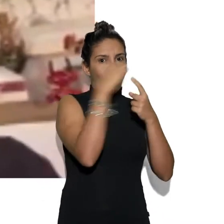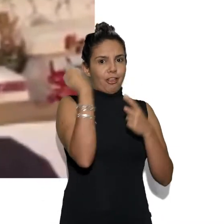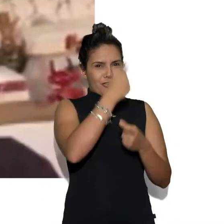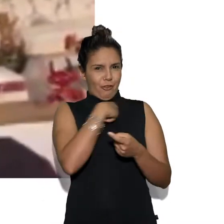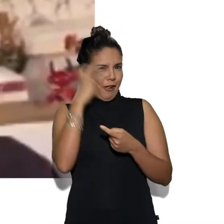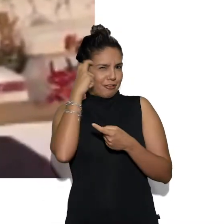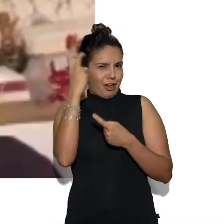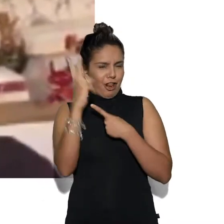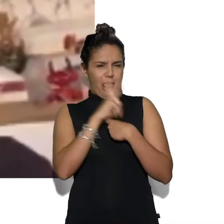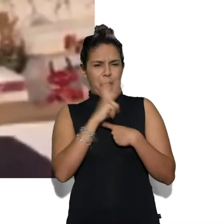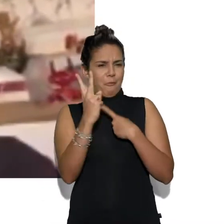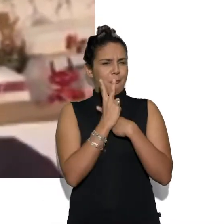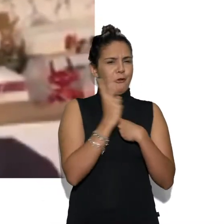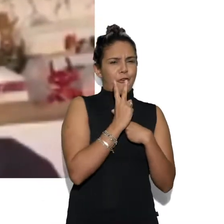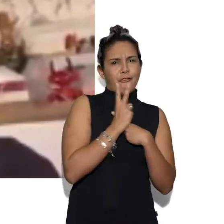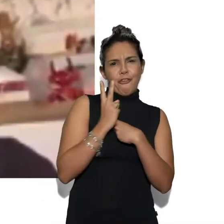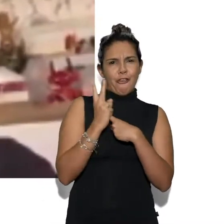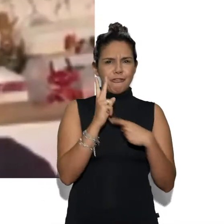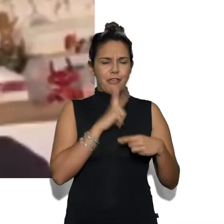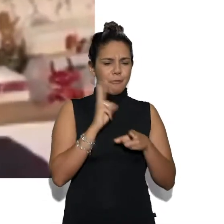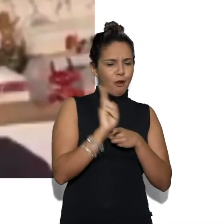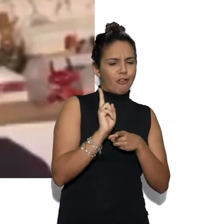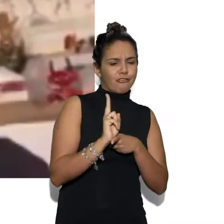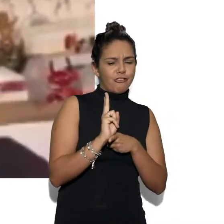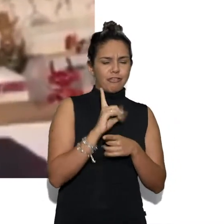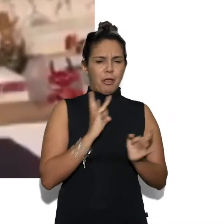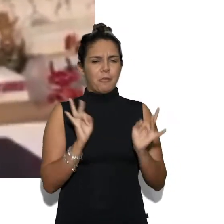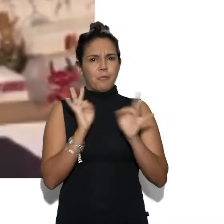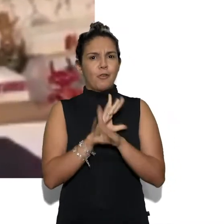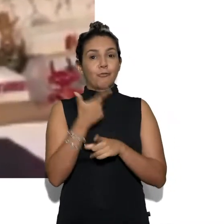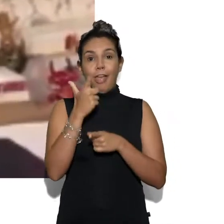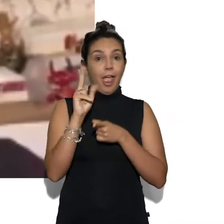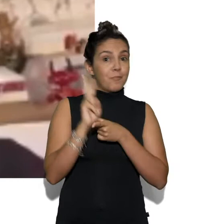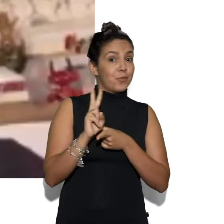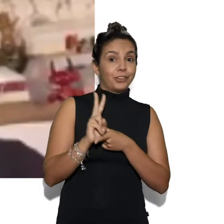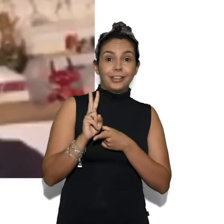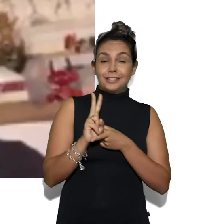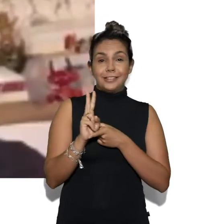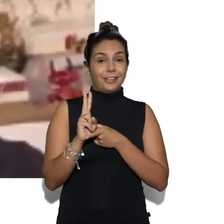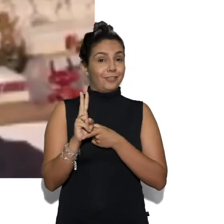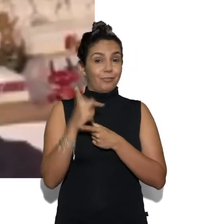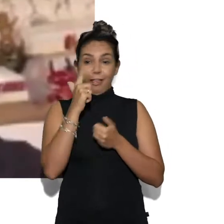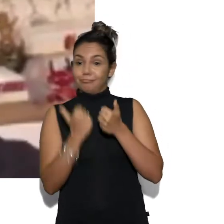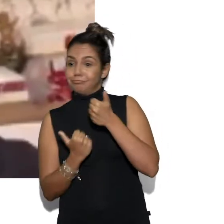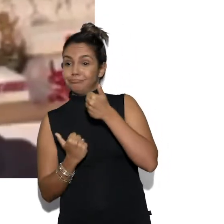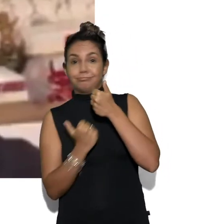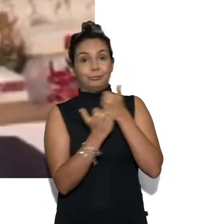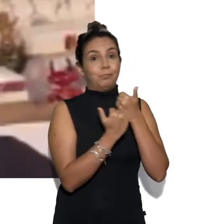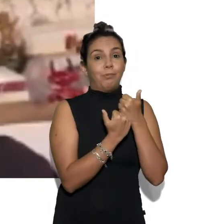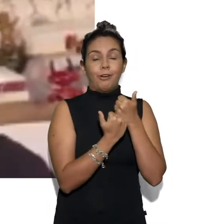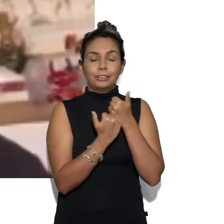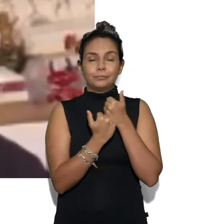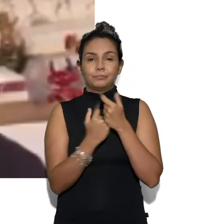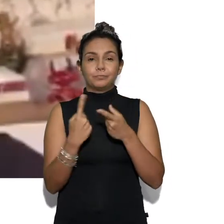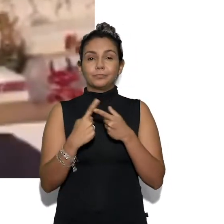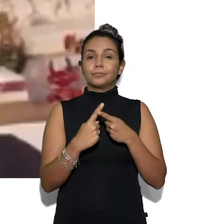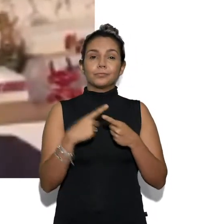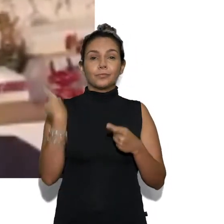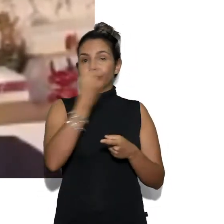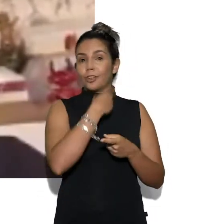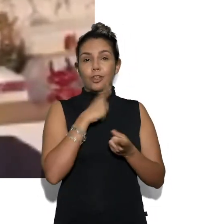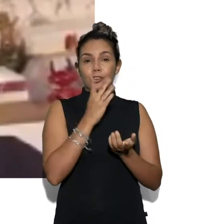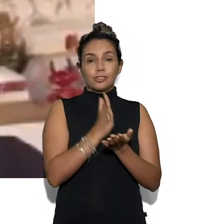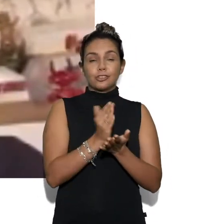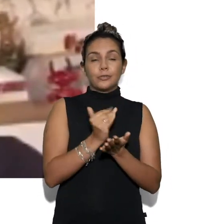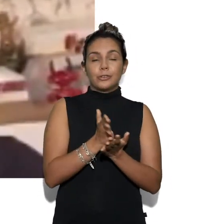fomos universalizando todas as coisas sem grande proteção, porque, sobretudo, porque não